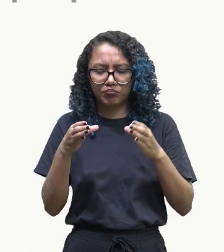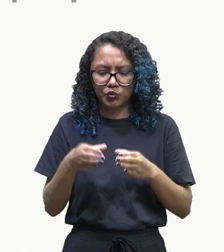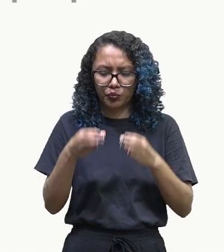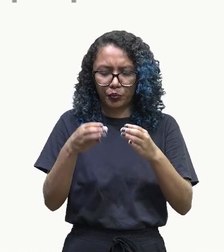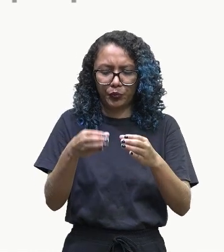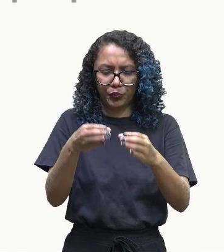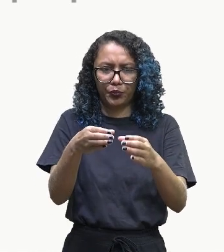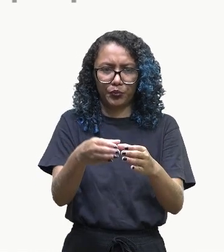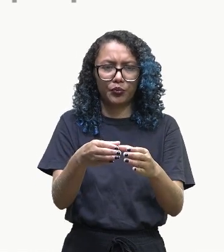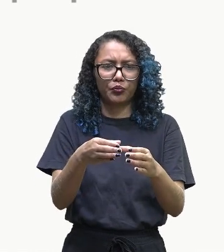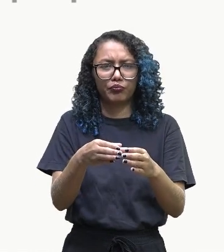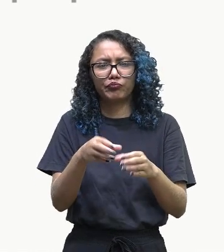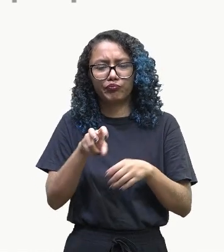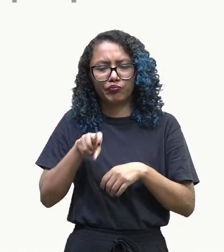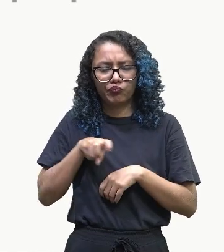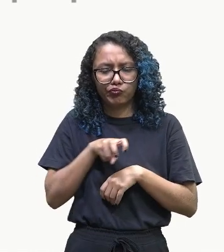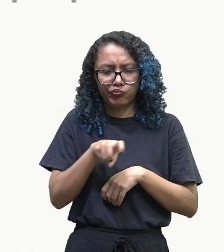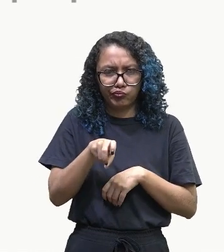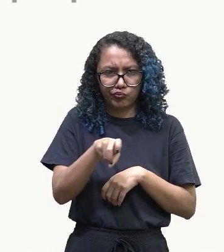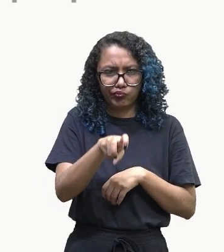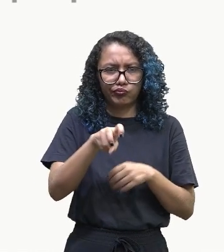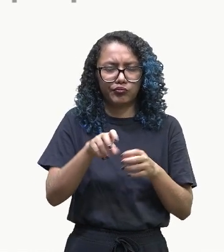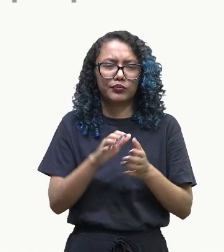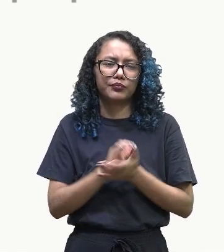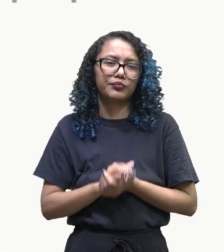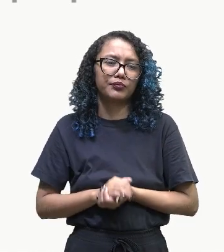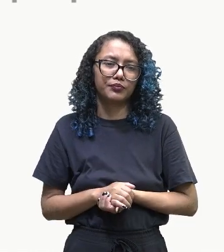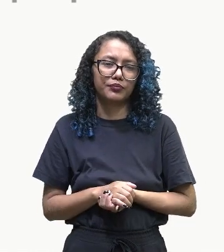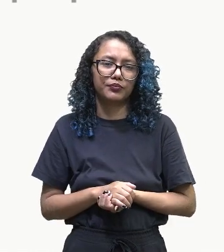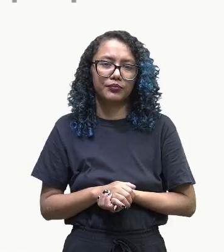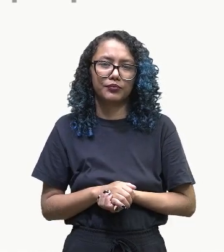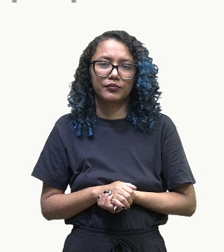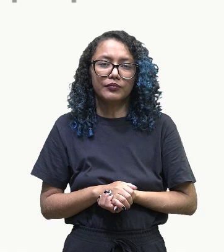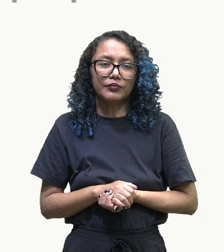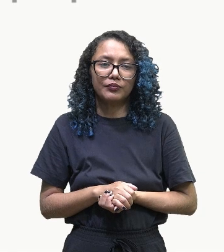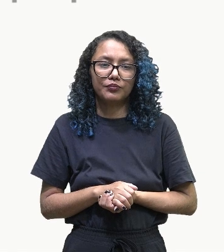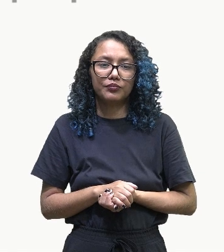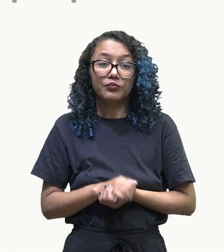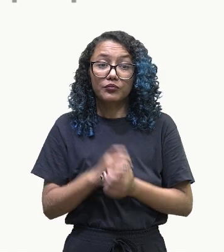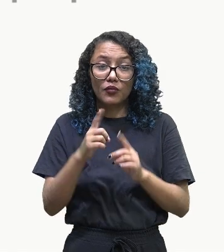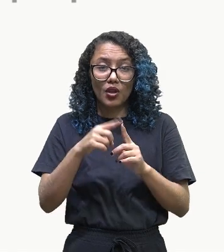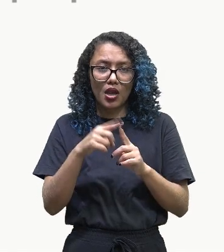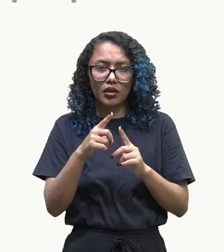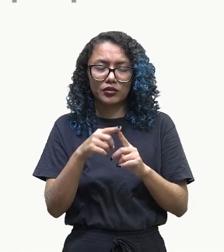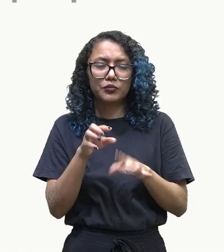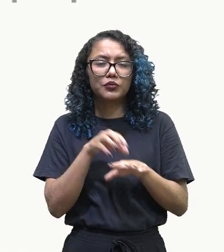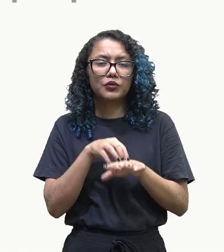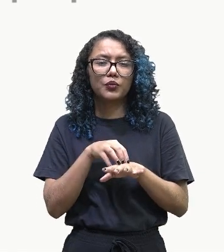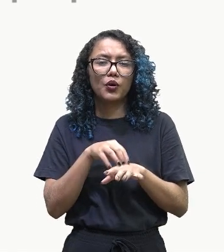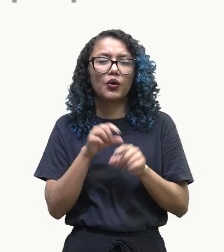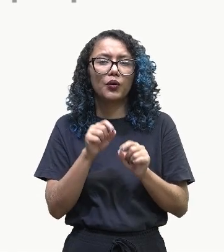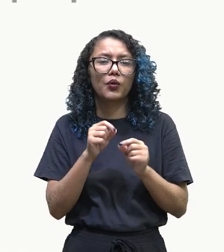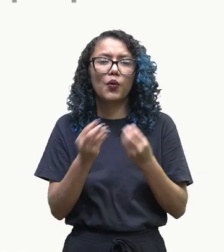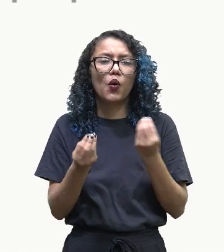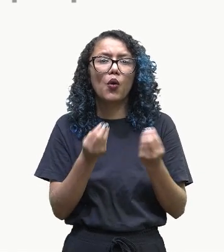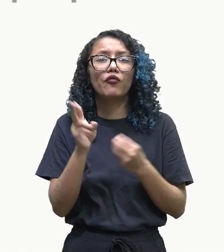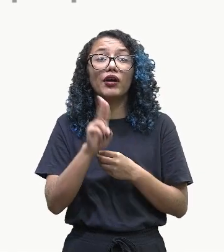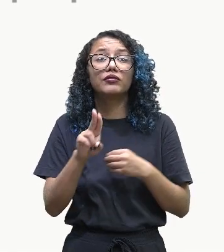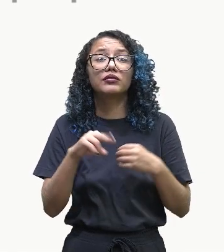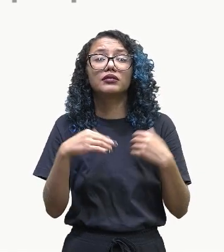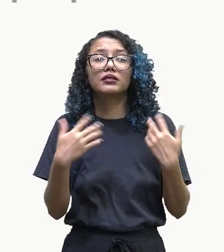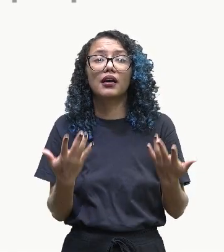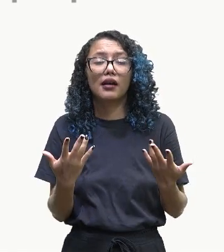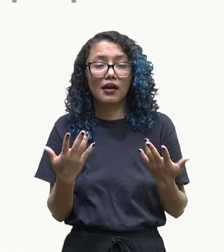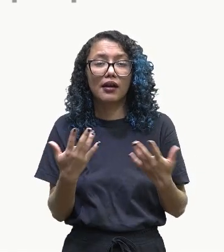por uma locomotora. Então, um trem já é um meio de transporte que vai por raíles, tá bom? Que vai ser ali